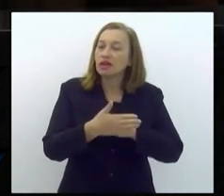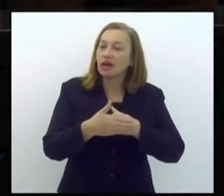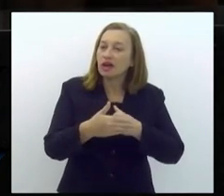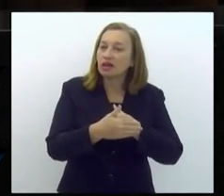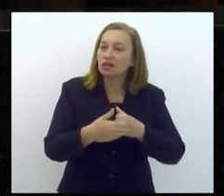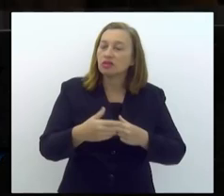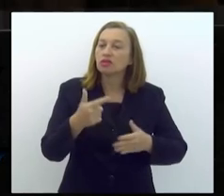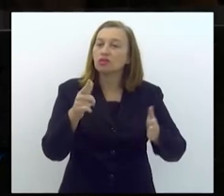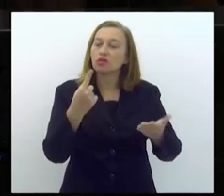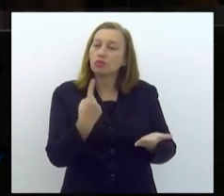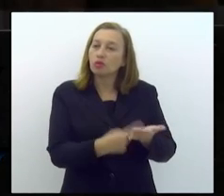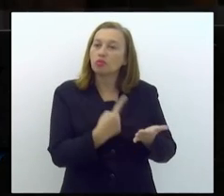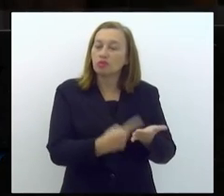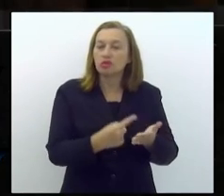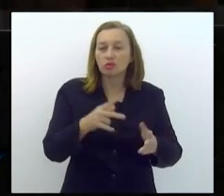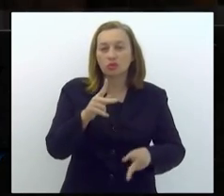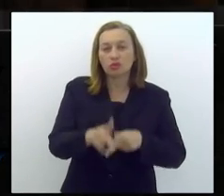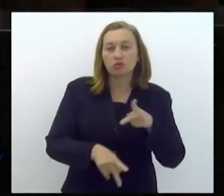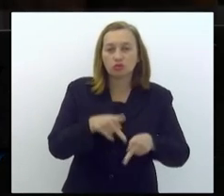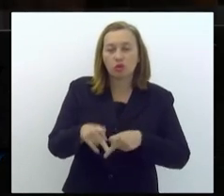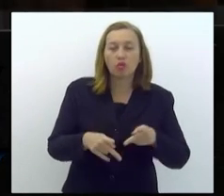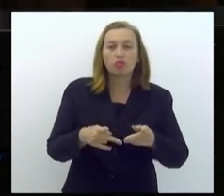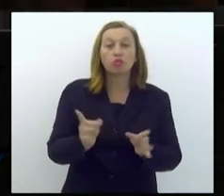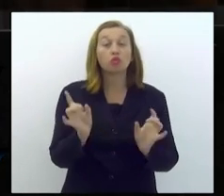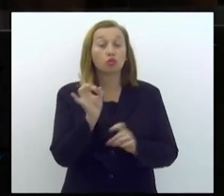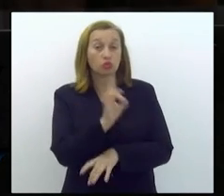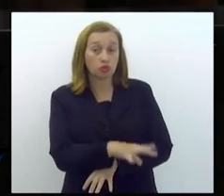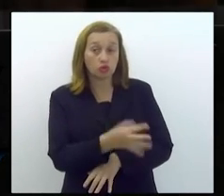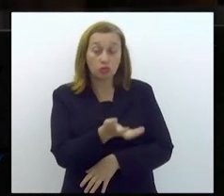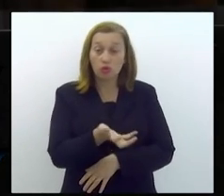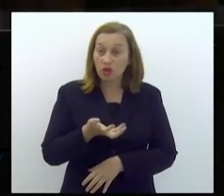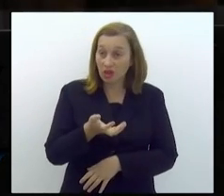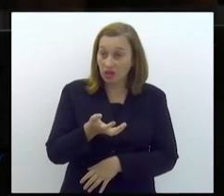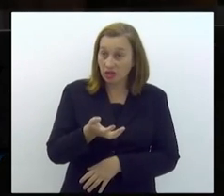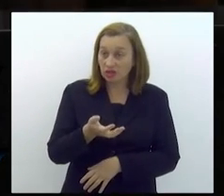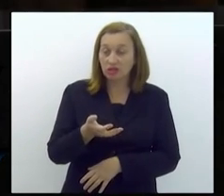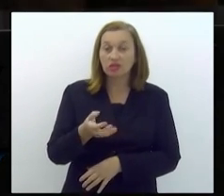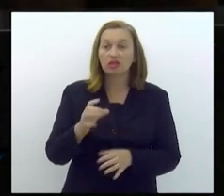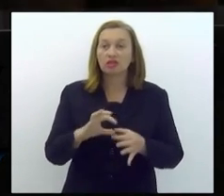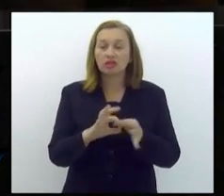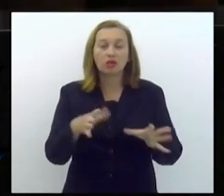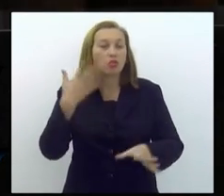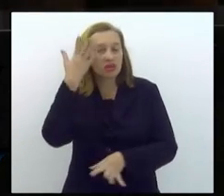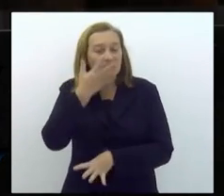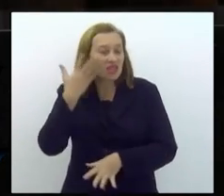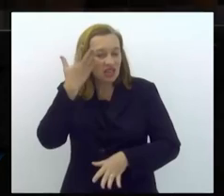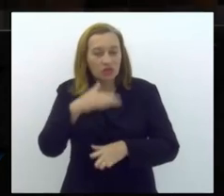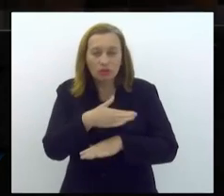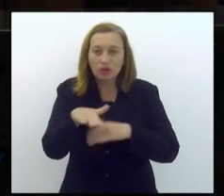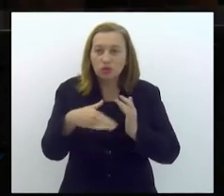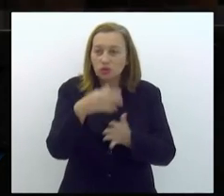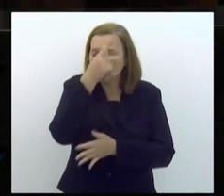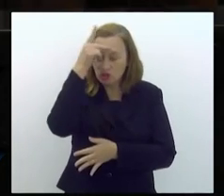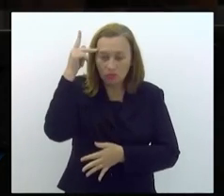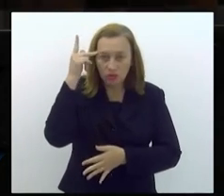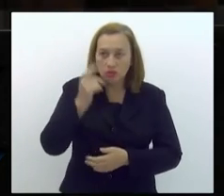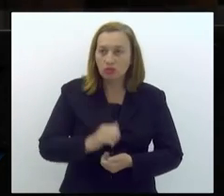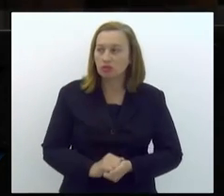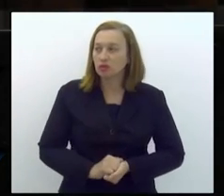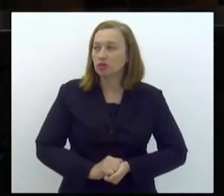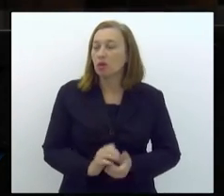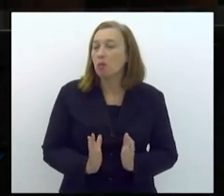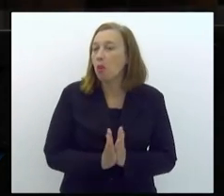compromisso com os pobres e por último eu quero deixar uma mensagem para todas as pessoas